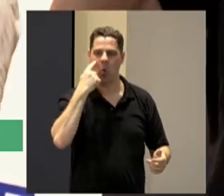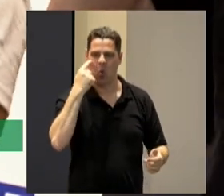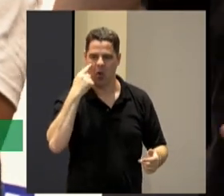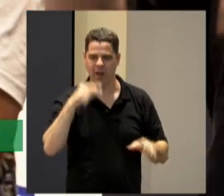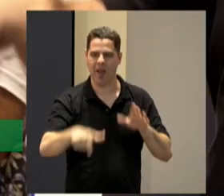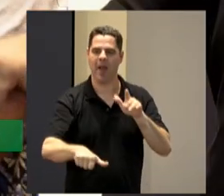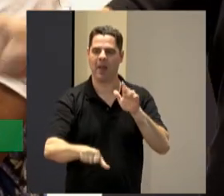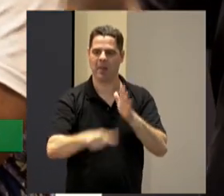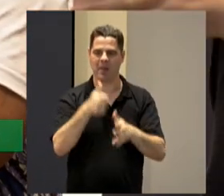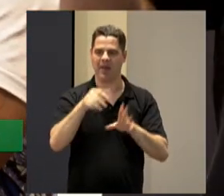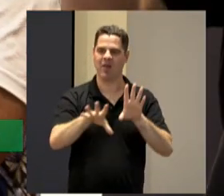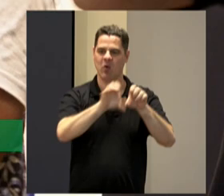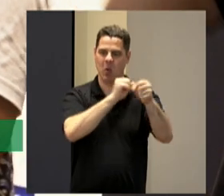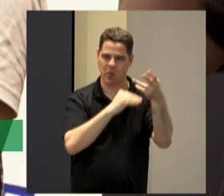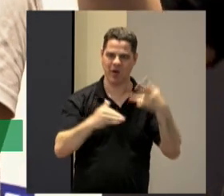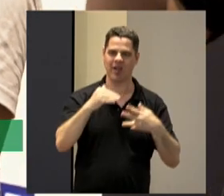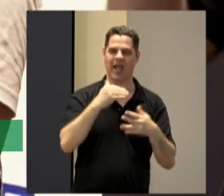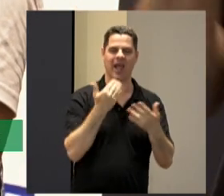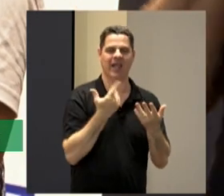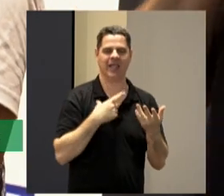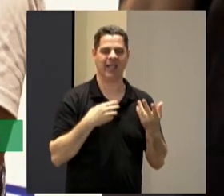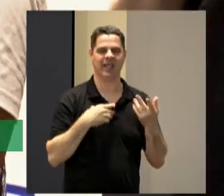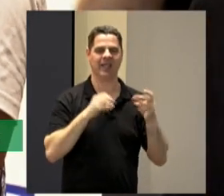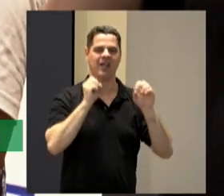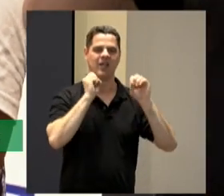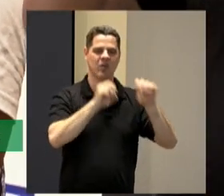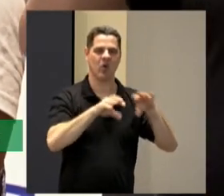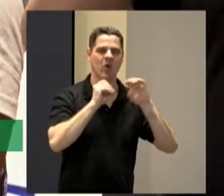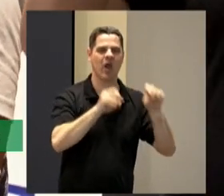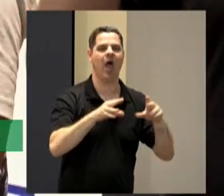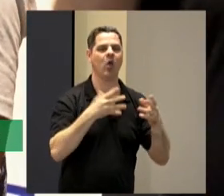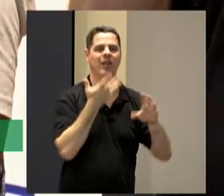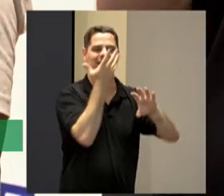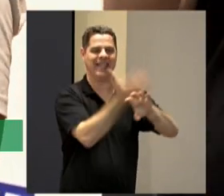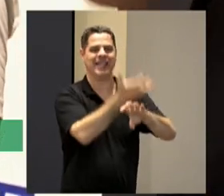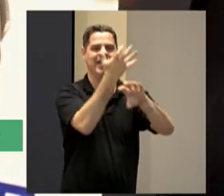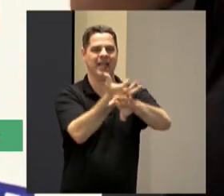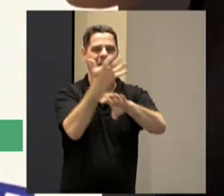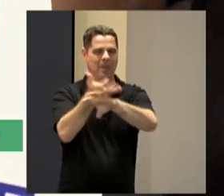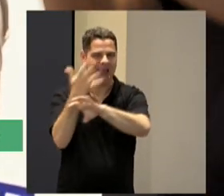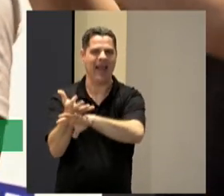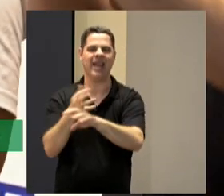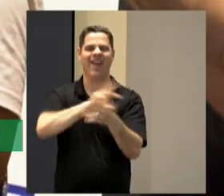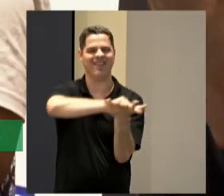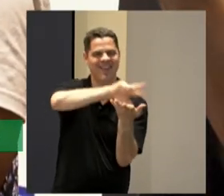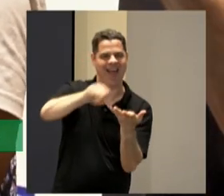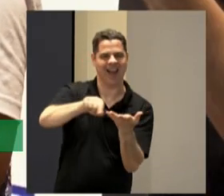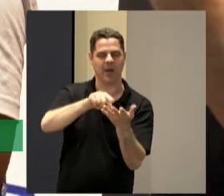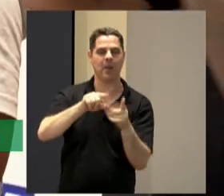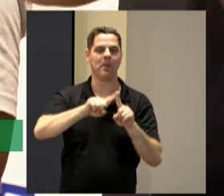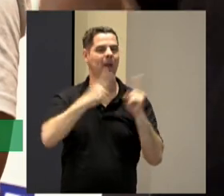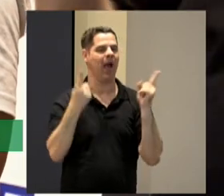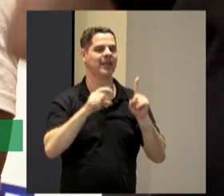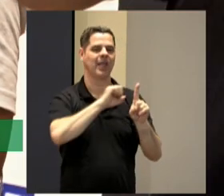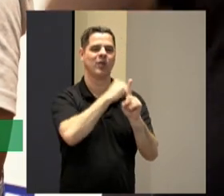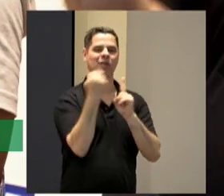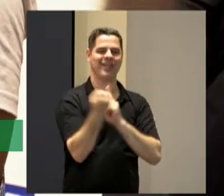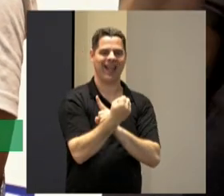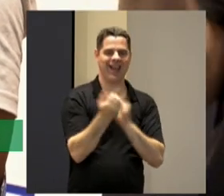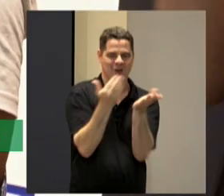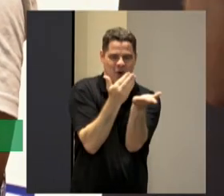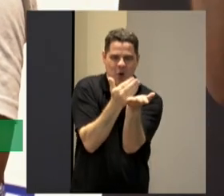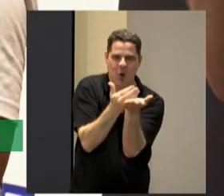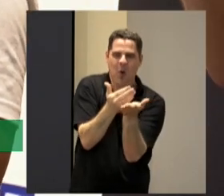primeira formadora que deu aula, deu formação para todas as disciplinas. Mas aí a sociedade começa